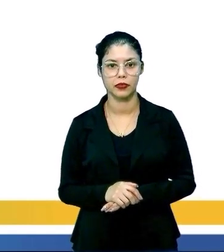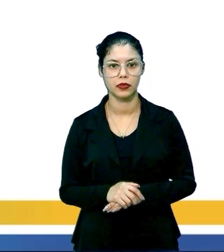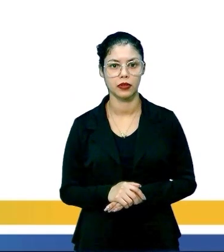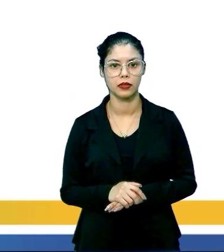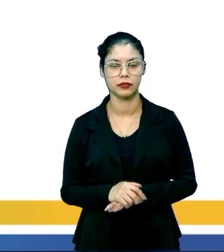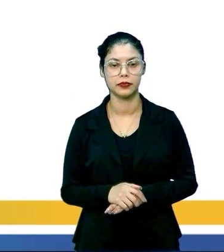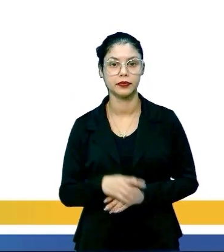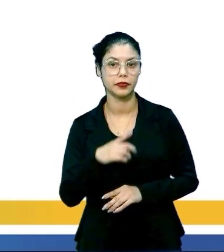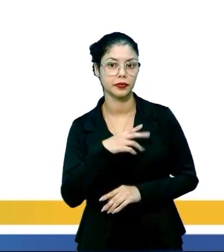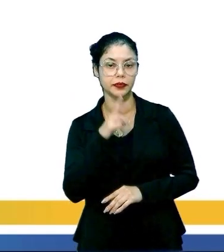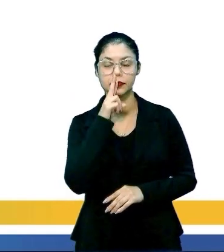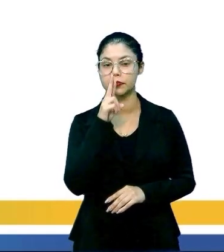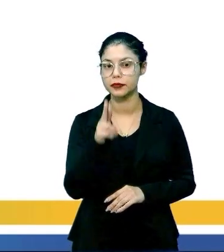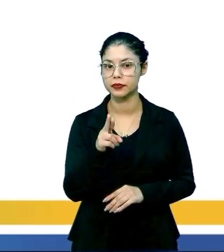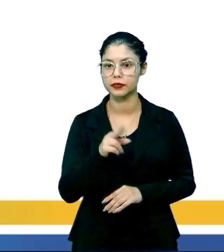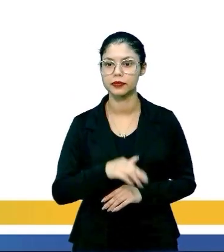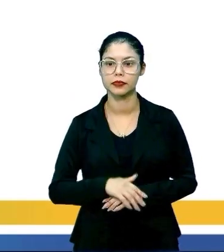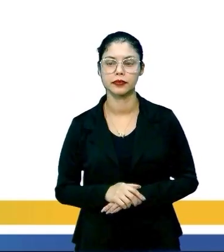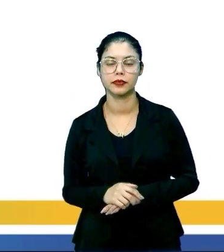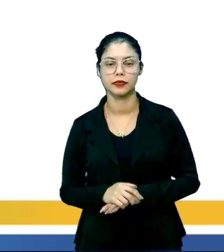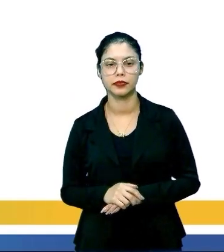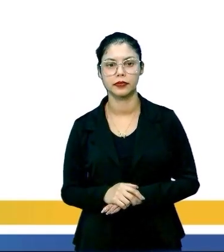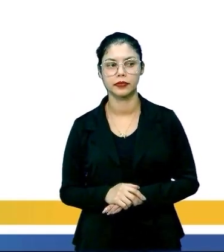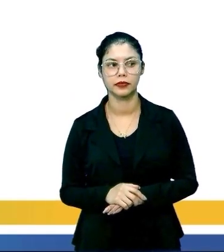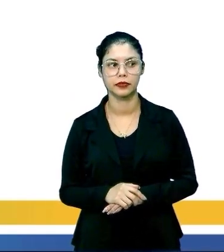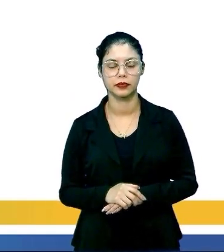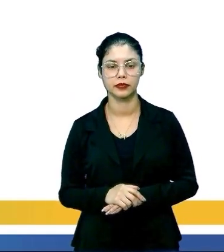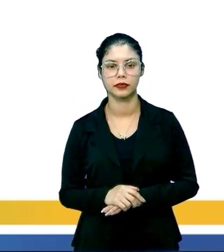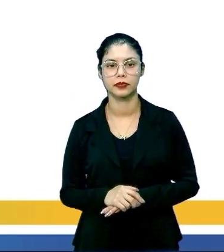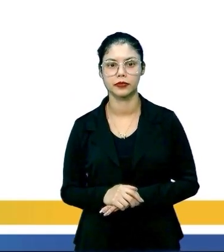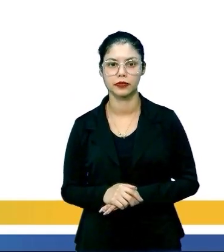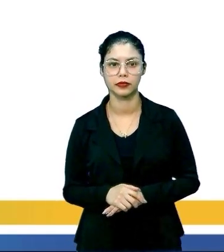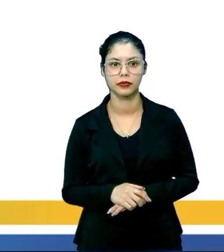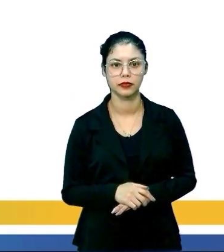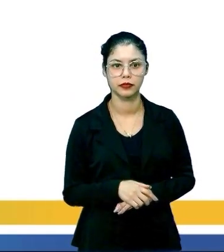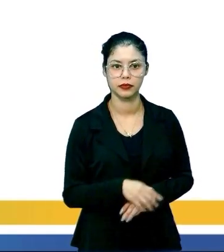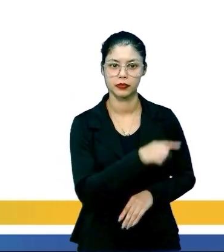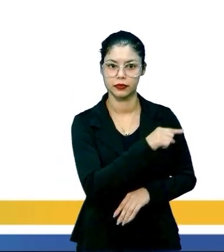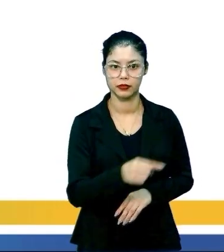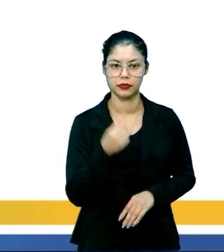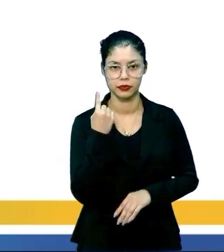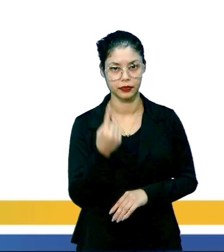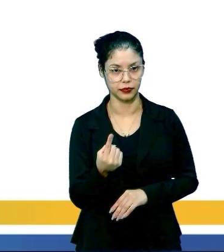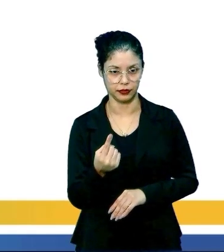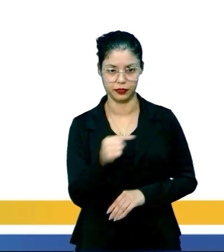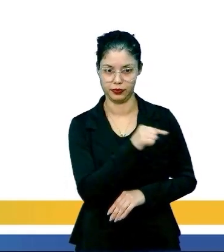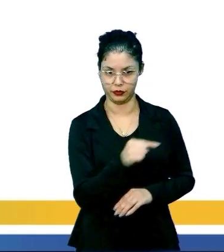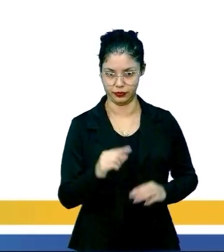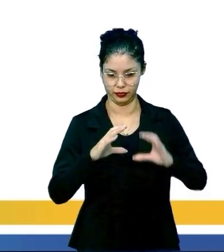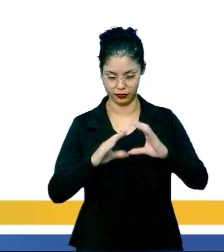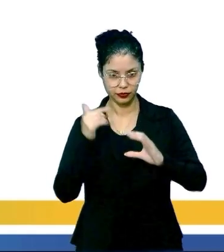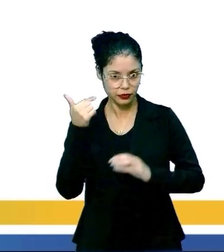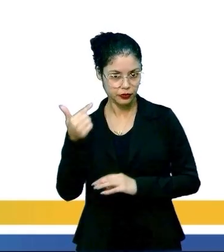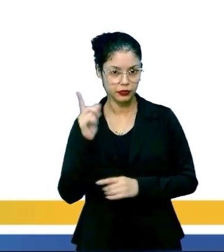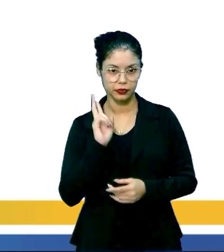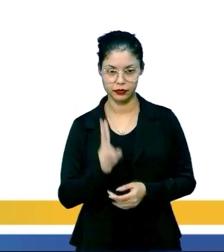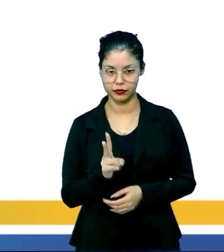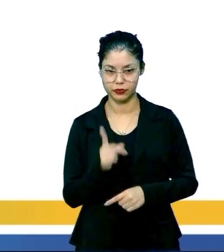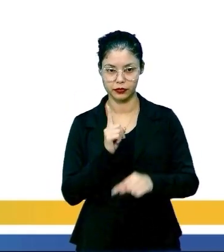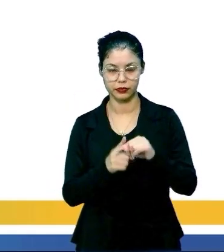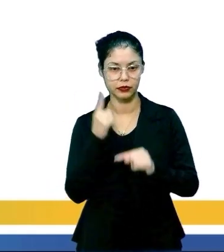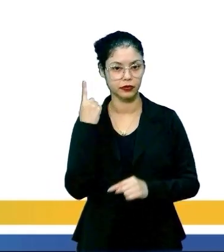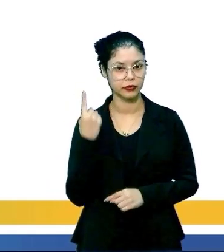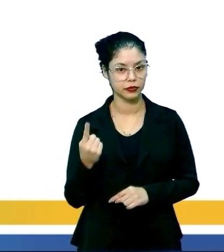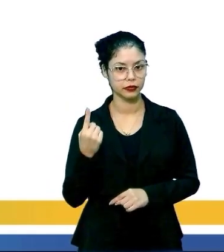temos aí o resultado de f de menos 2. O f de menos 1, vamos usar a mesma